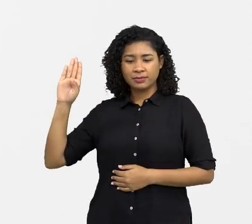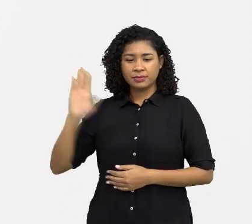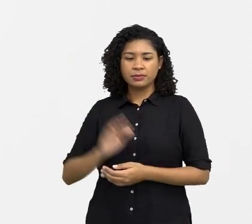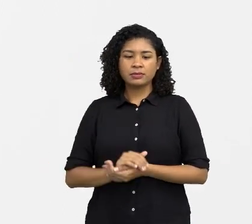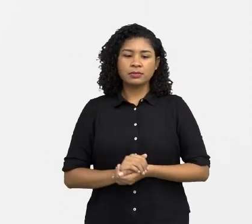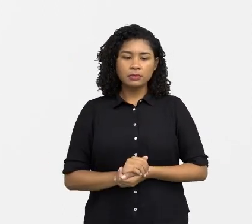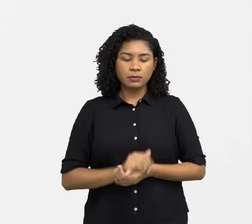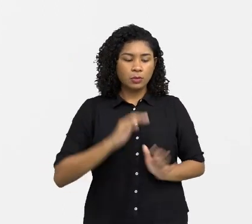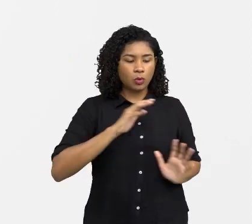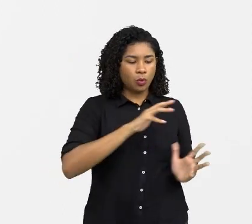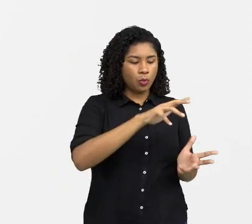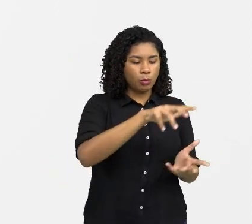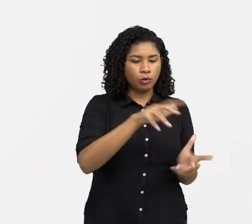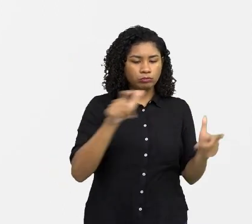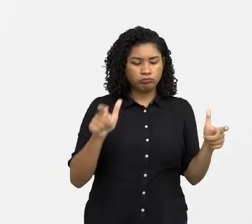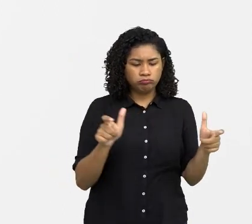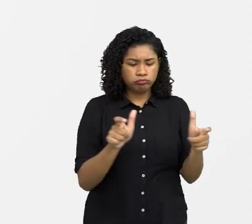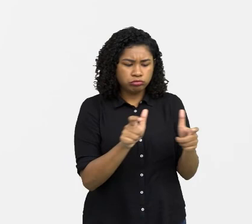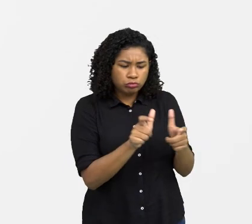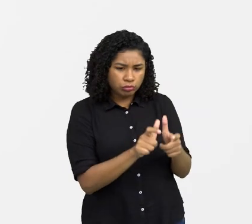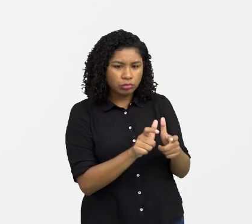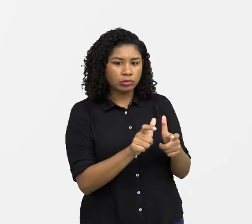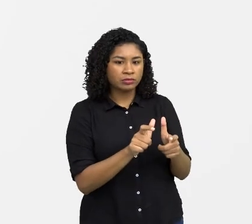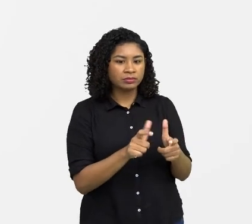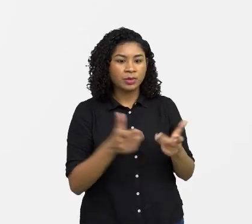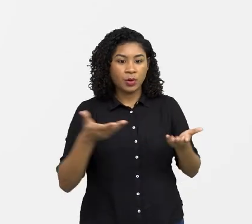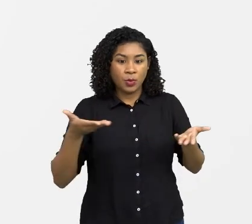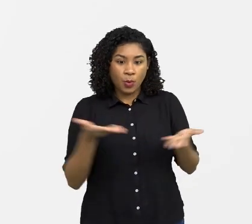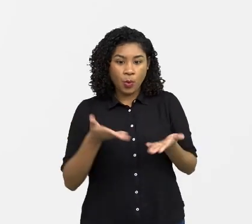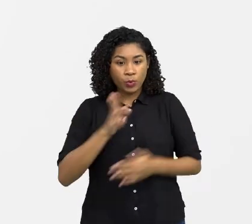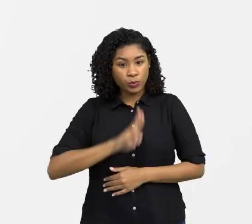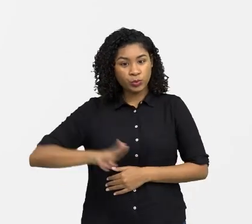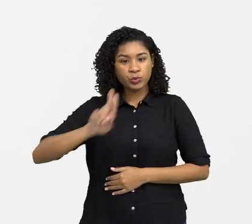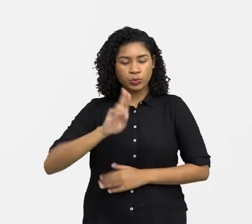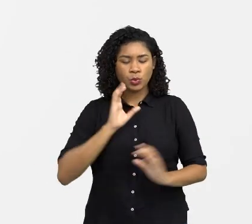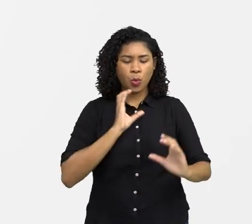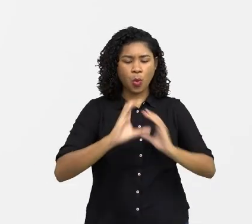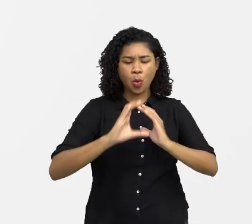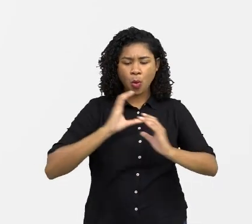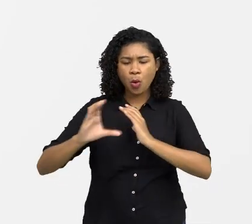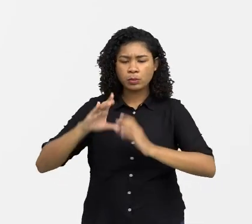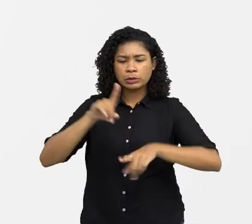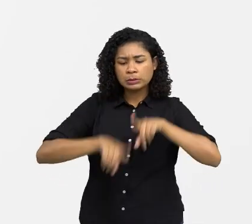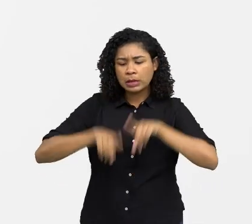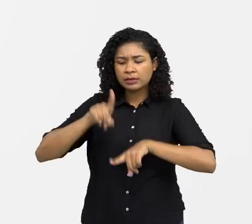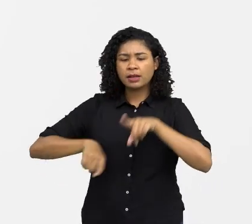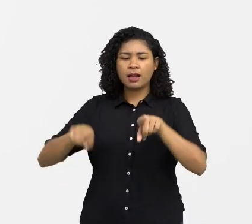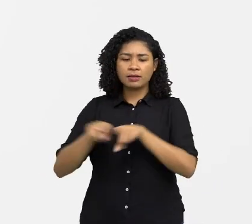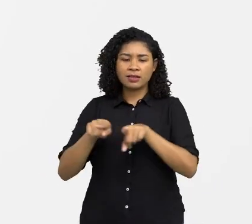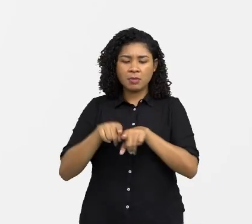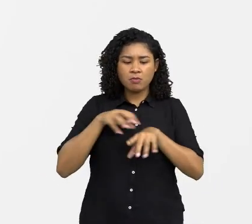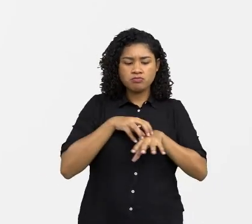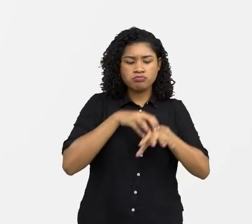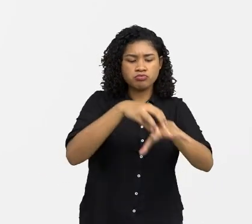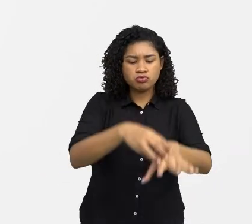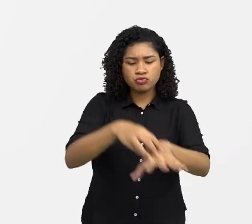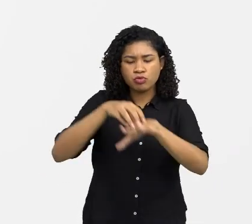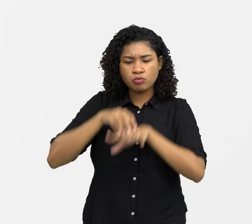ficou menor devido à maior utilização dos meios de comunicação e transporte, aquilo que a gente verificou,